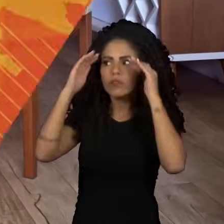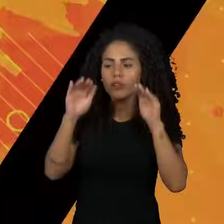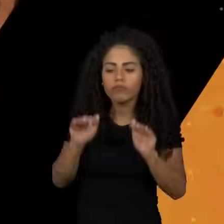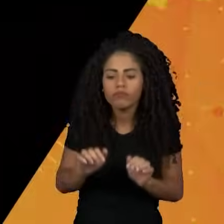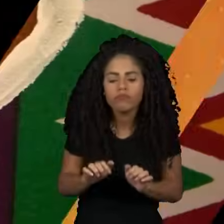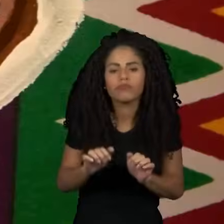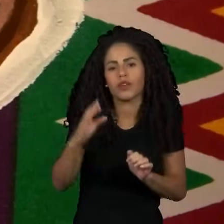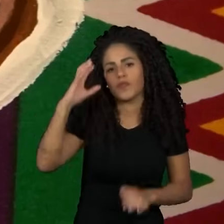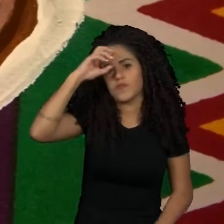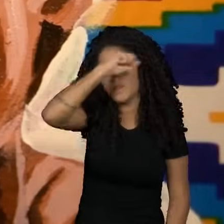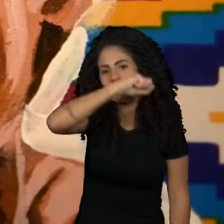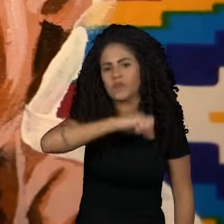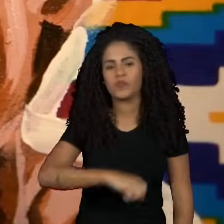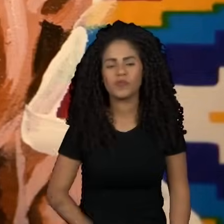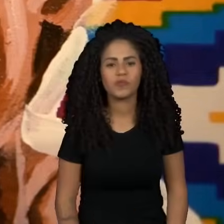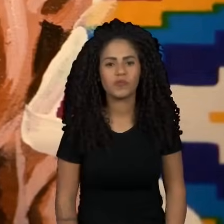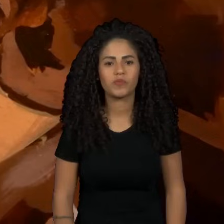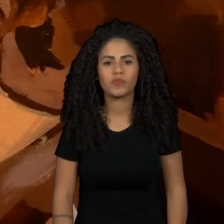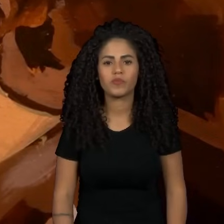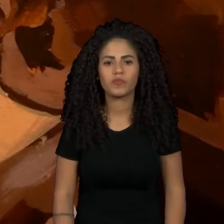ele.